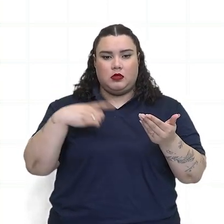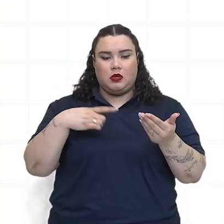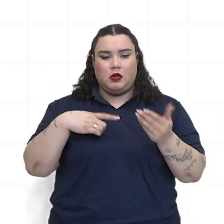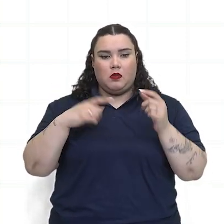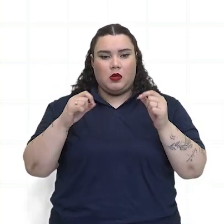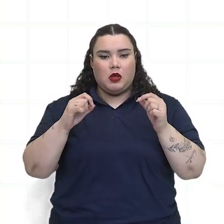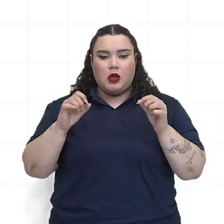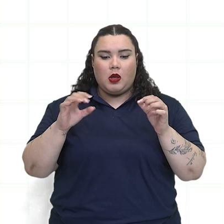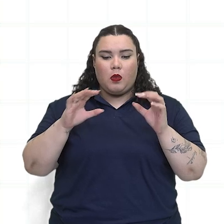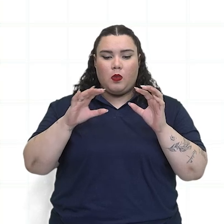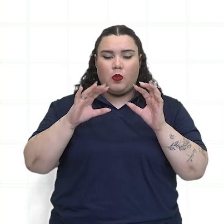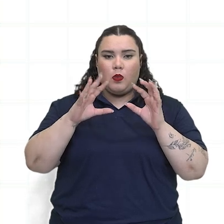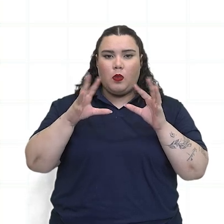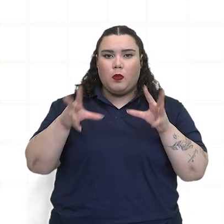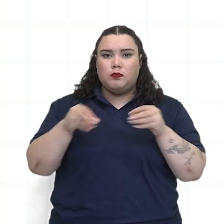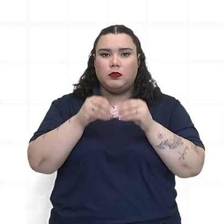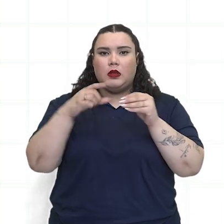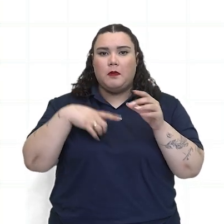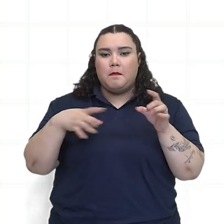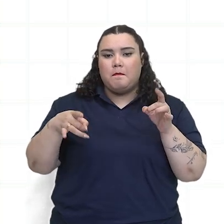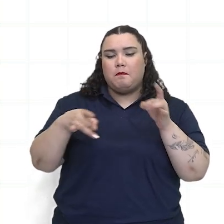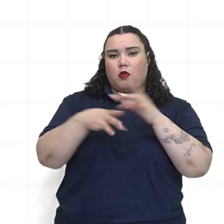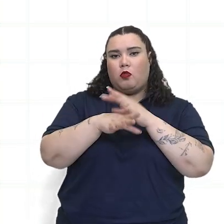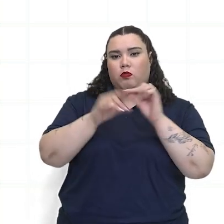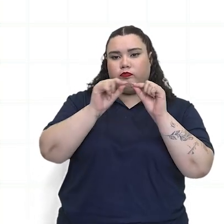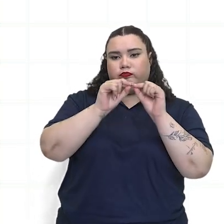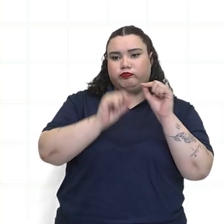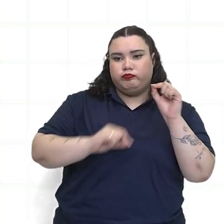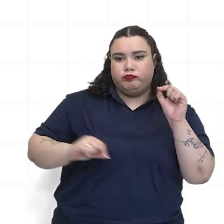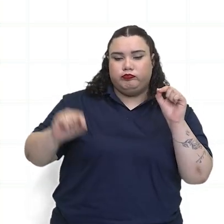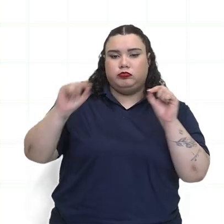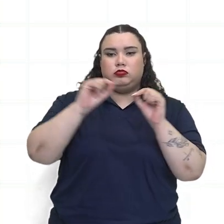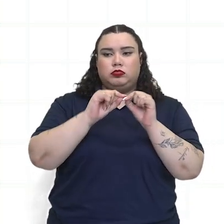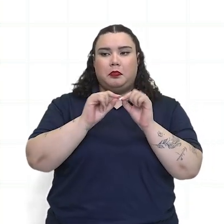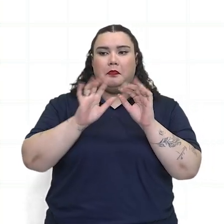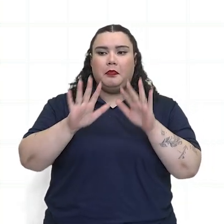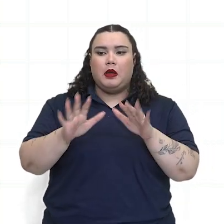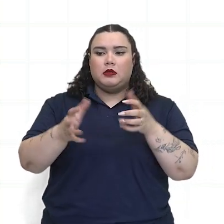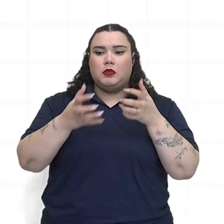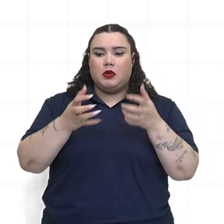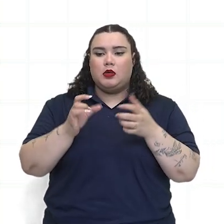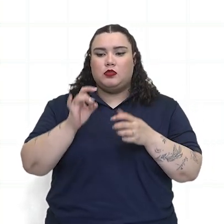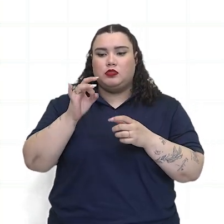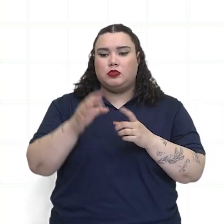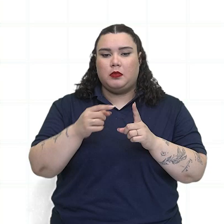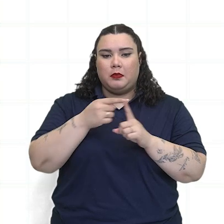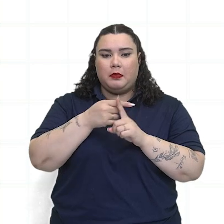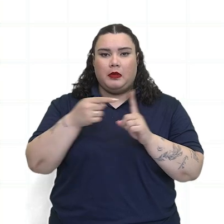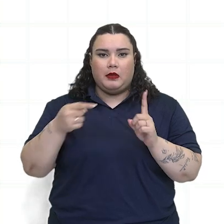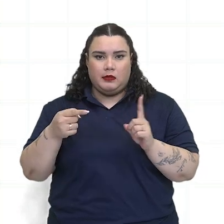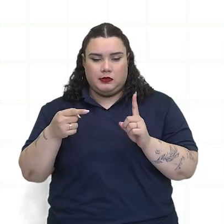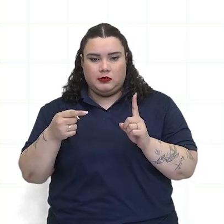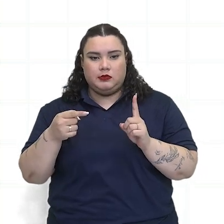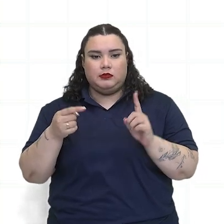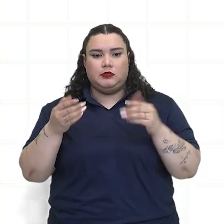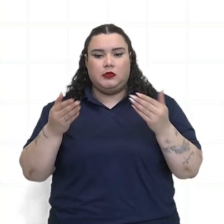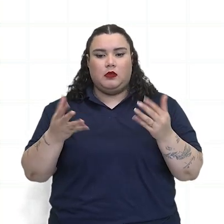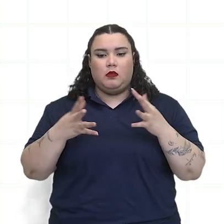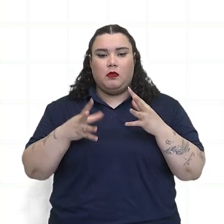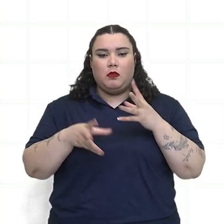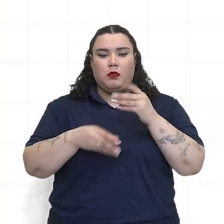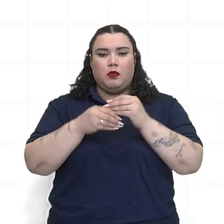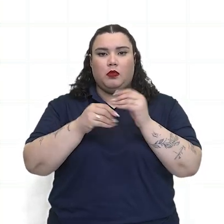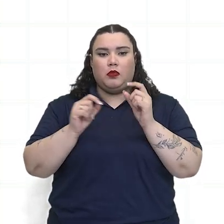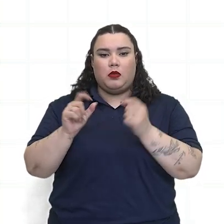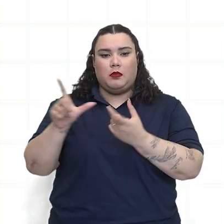inteiro, completo, certo? Mas eu quero só uma parte. Veja, acrescentei então o prefixo